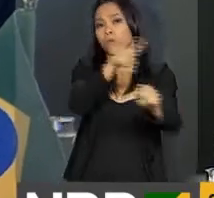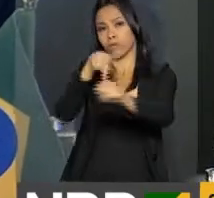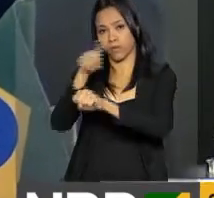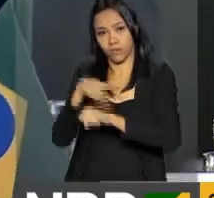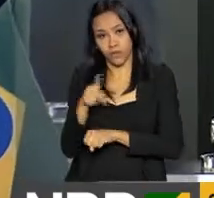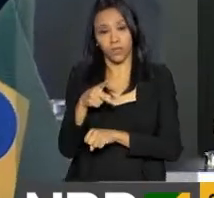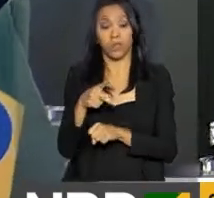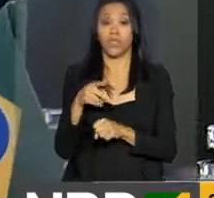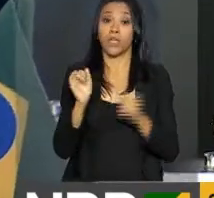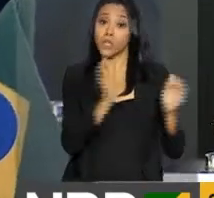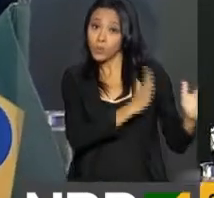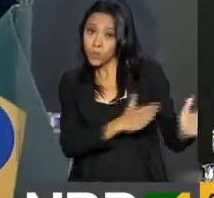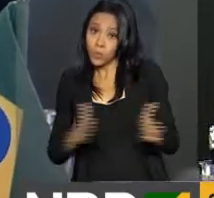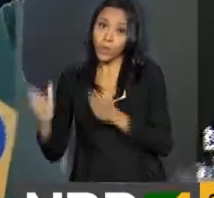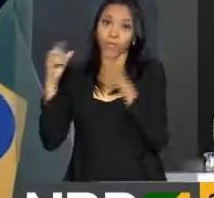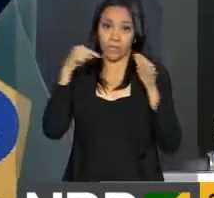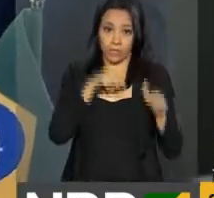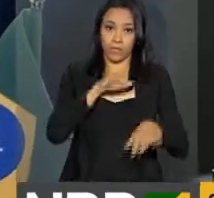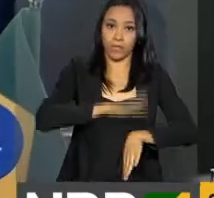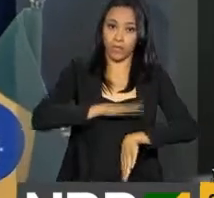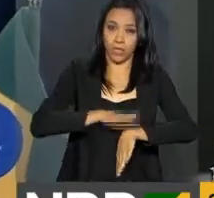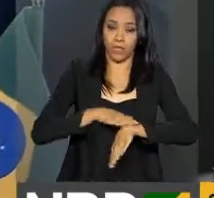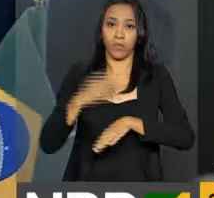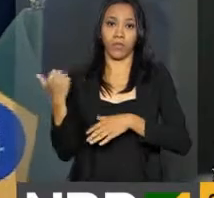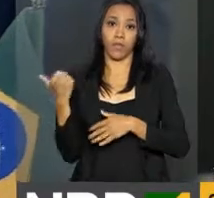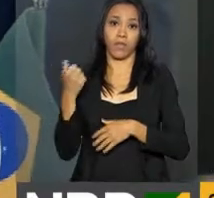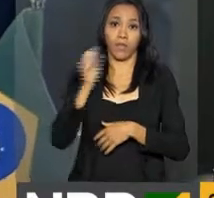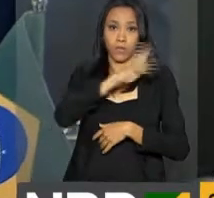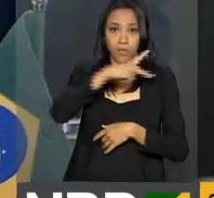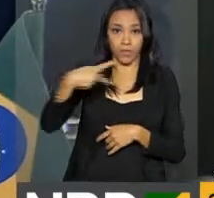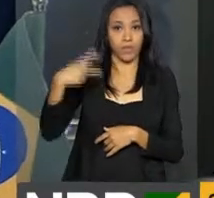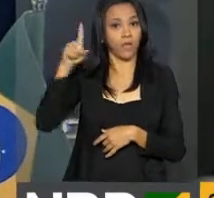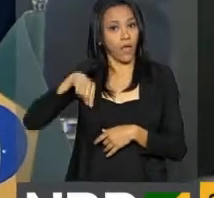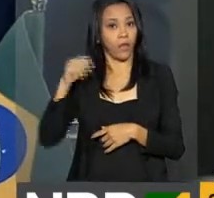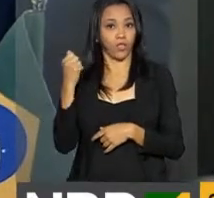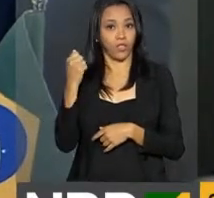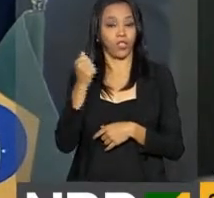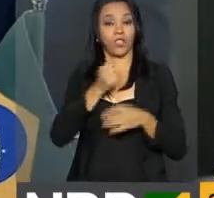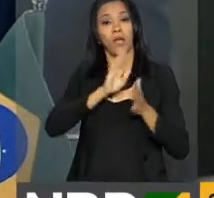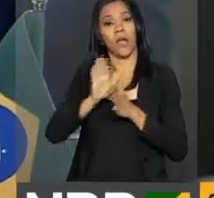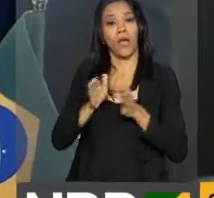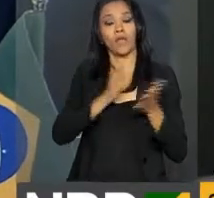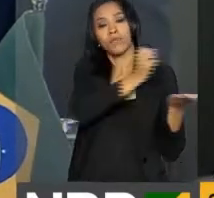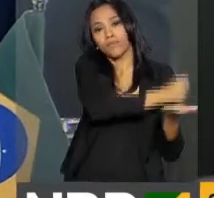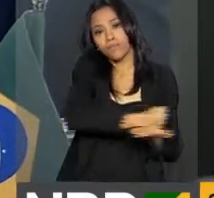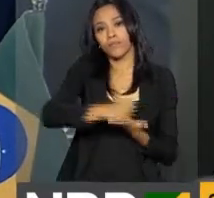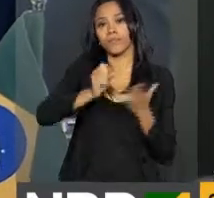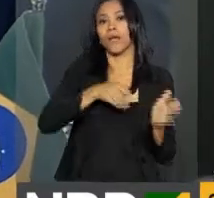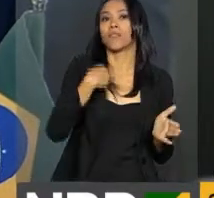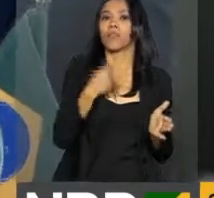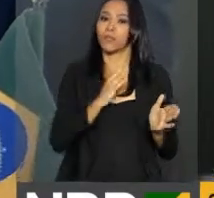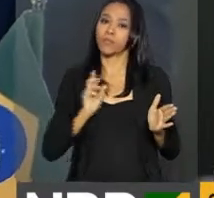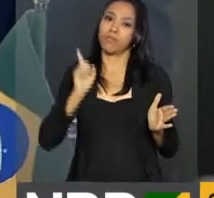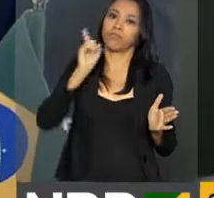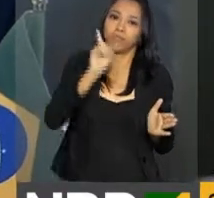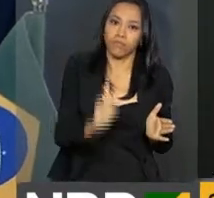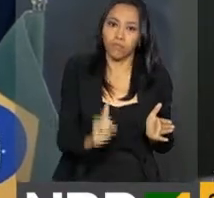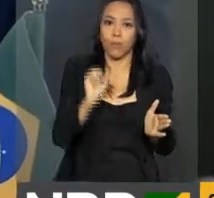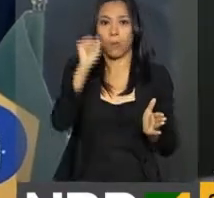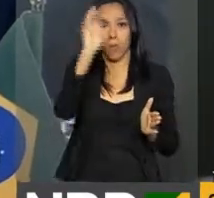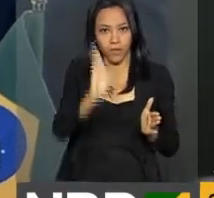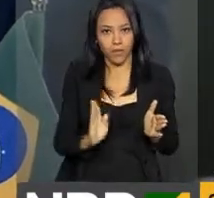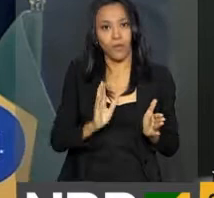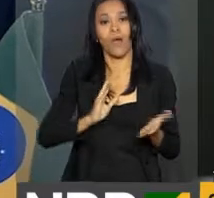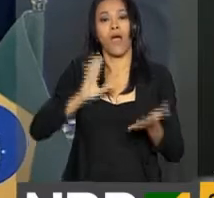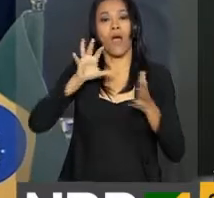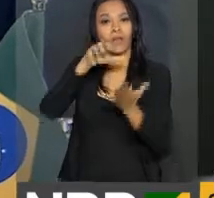presidiu o presidente Macri e, sequencialmente, quando nós assumimos a presidência do Mercosul. Em